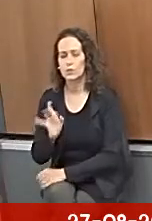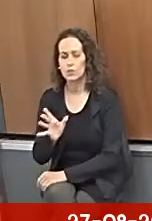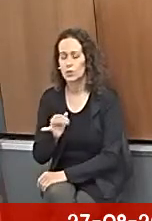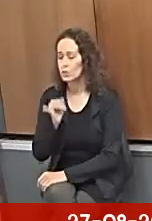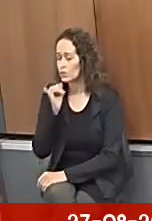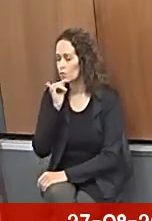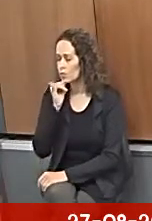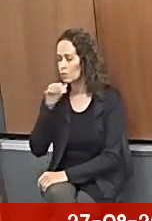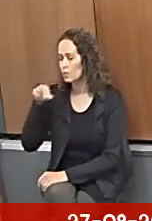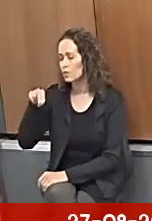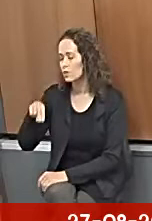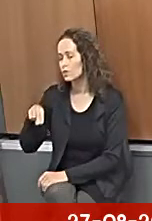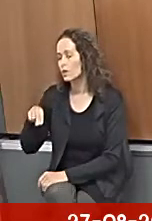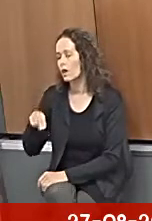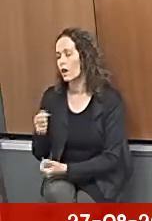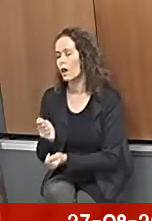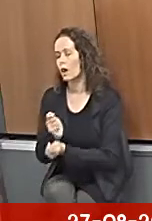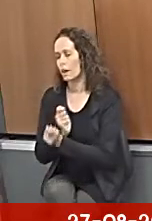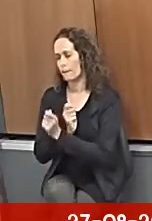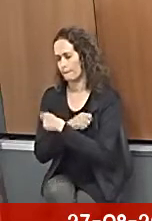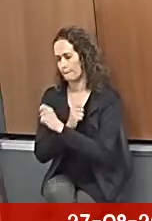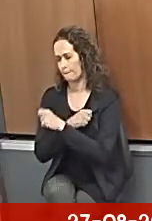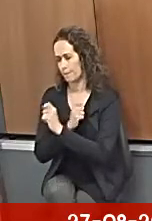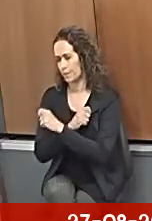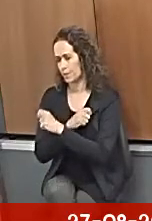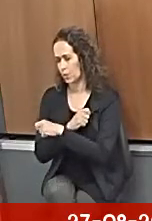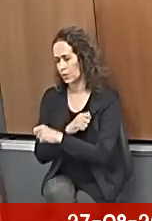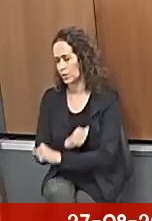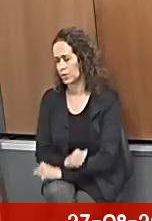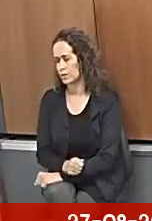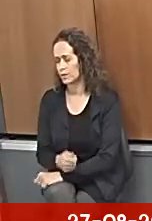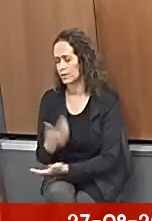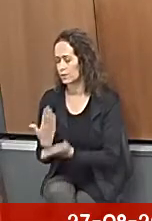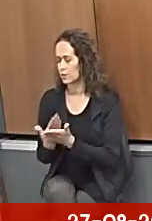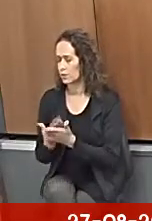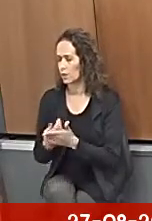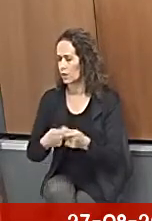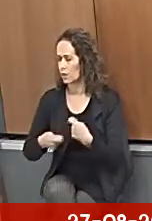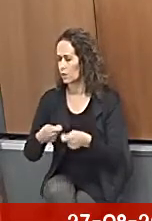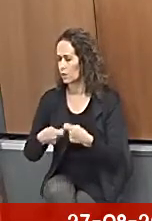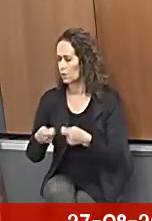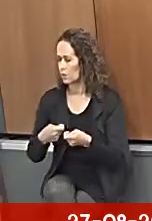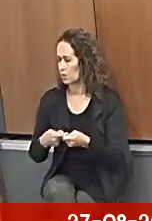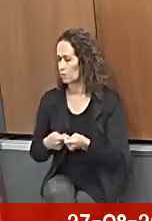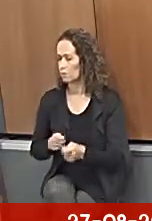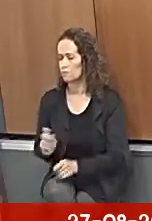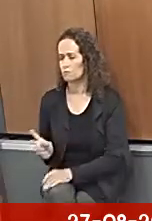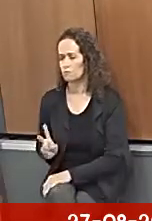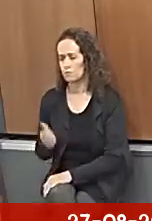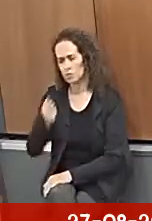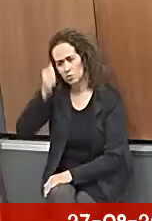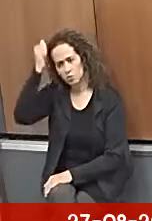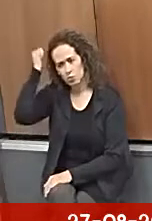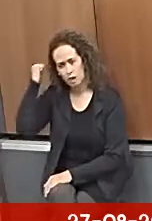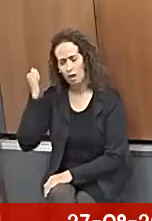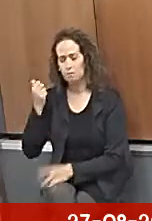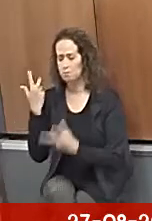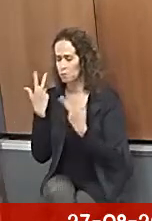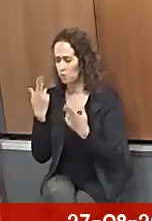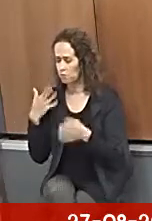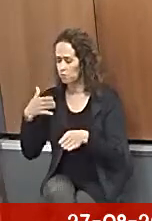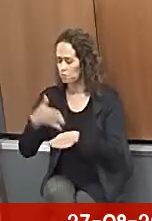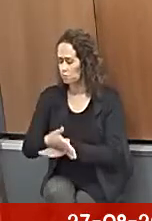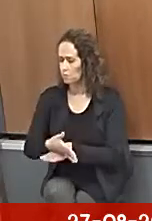puc quando eu é fazer economia lá eu fiz o meu vestibular como todo mundo e quando entrei na